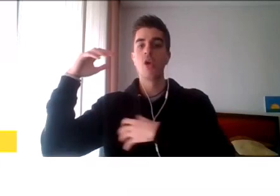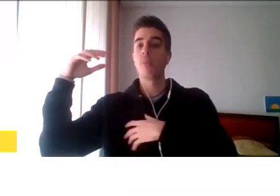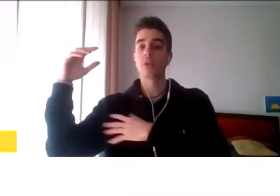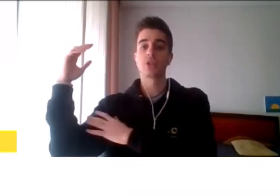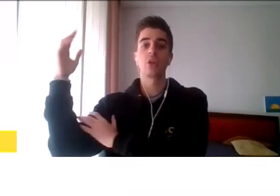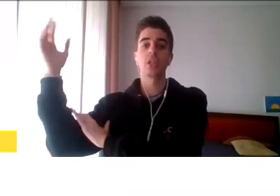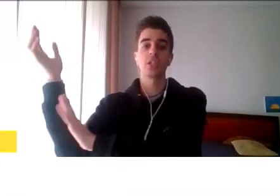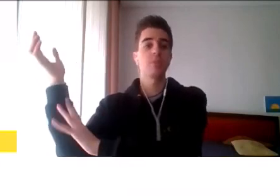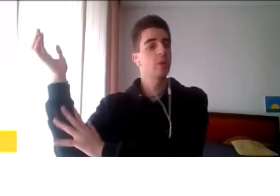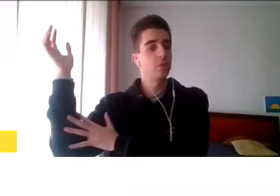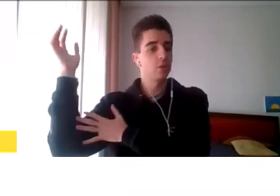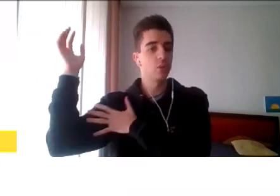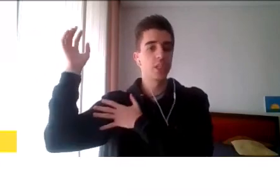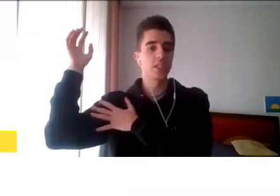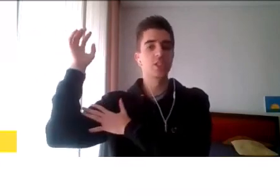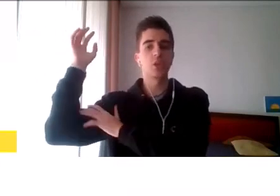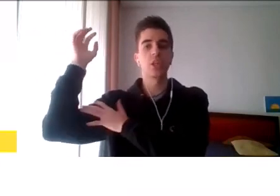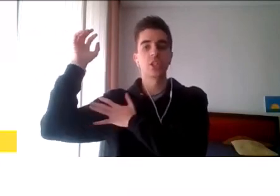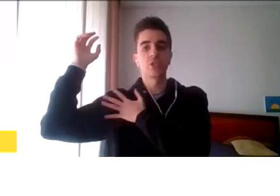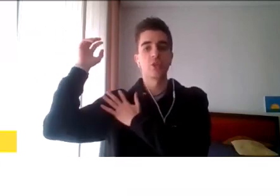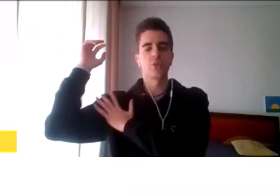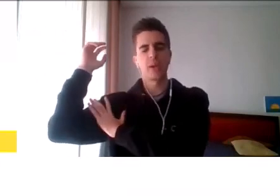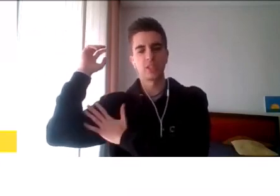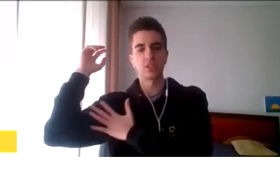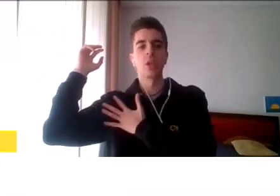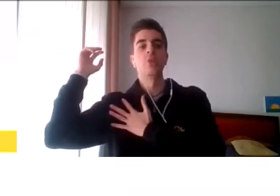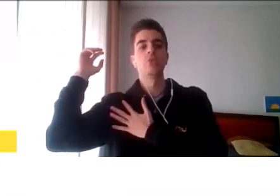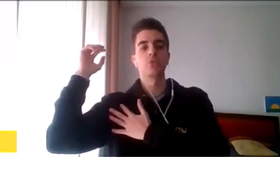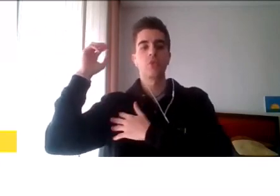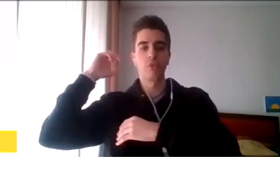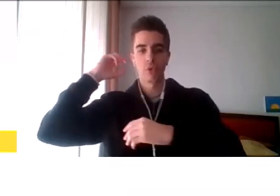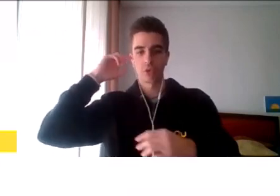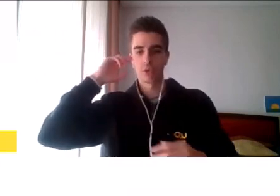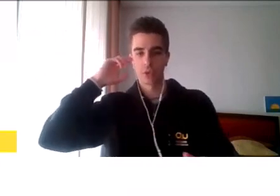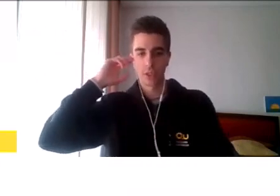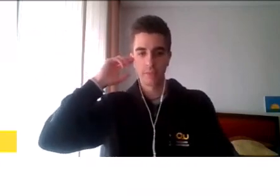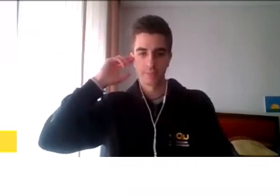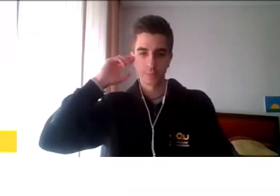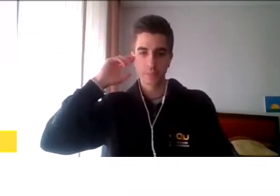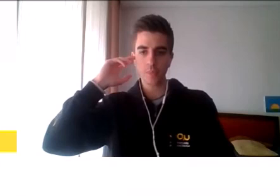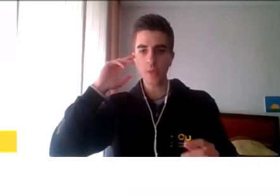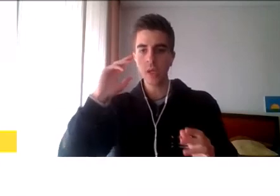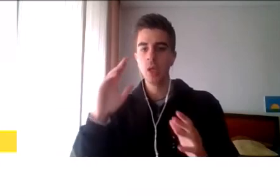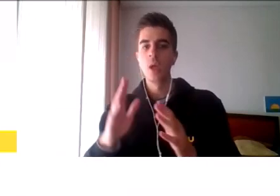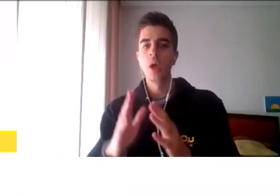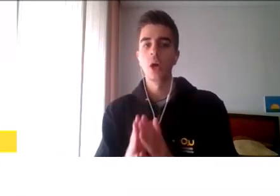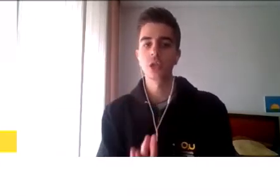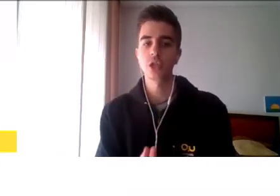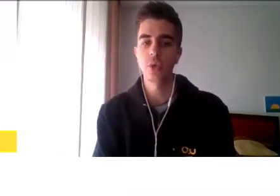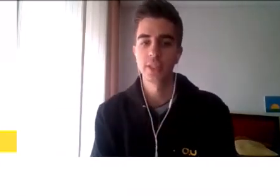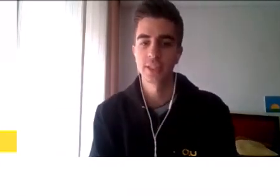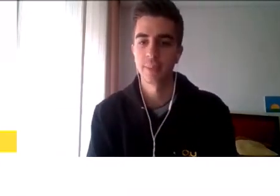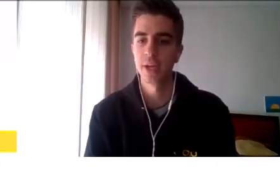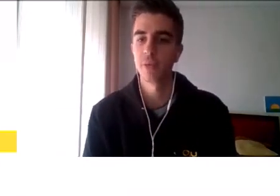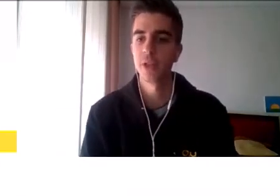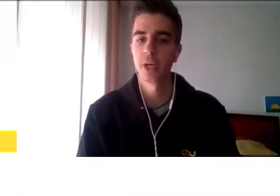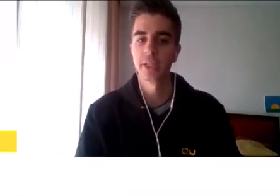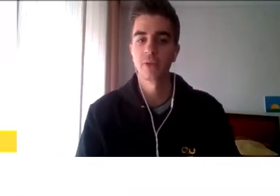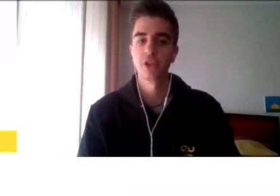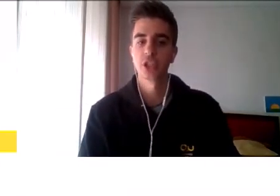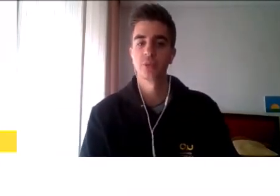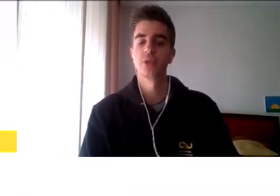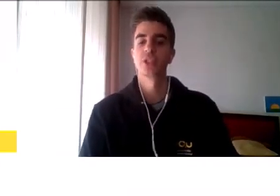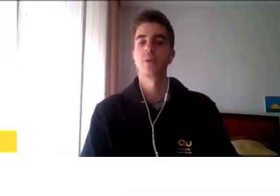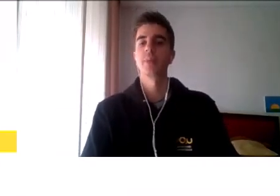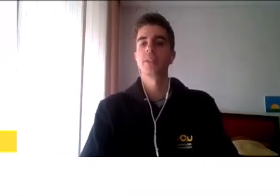ok? Ou pode só até ser uma dor assim só nesta zona do braço, um desconforto, sim? Outras coisas também, como a dor